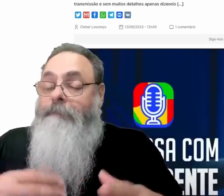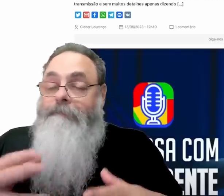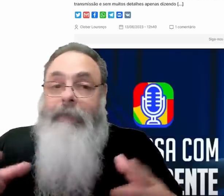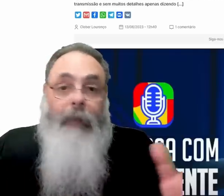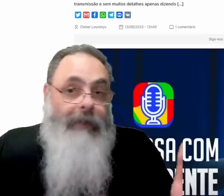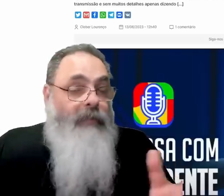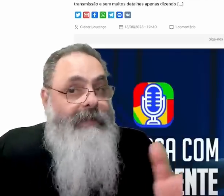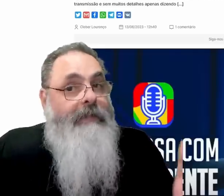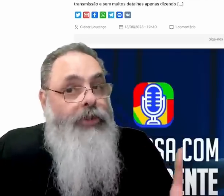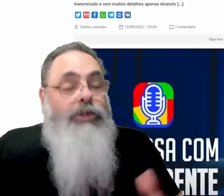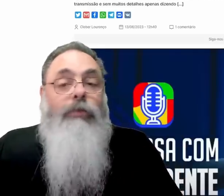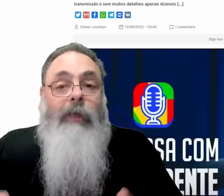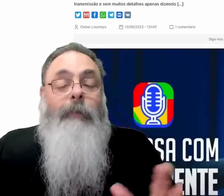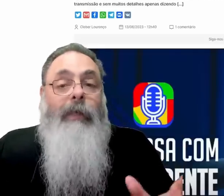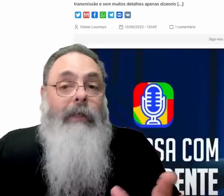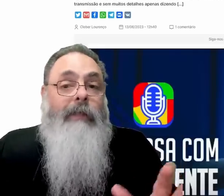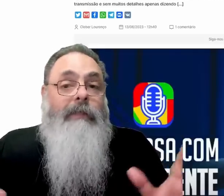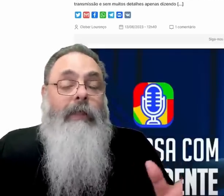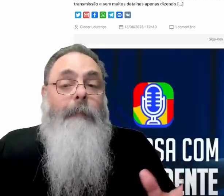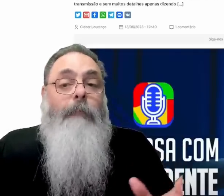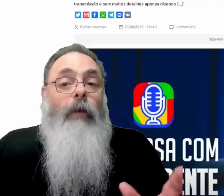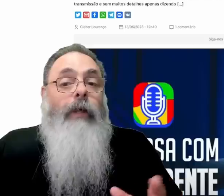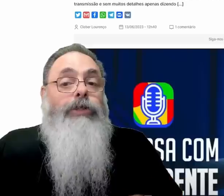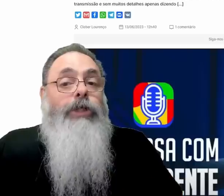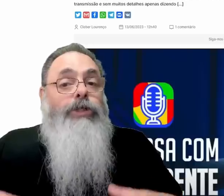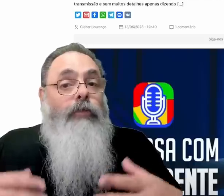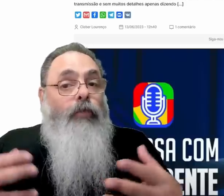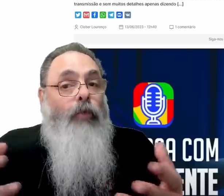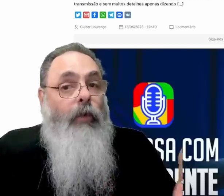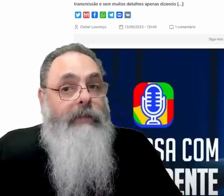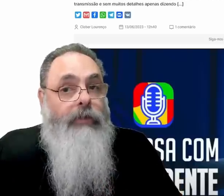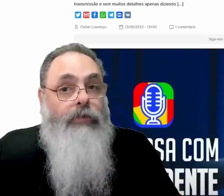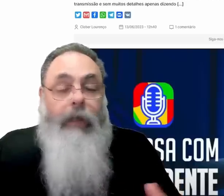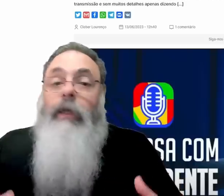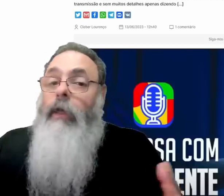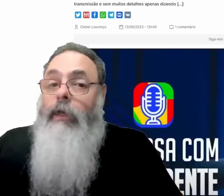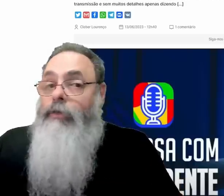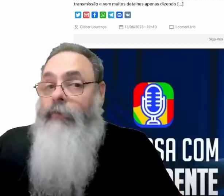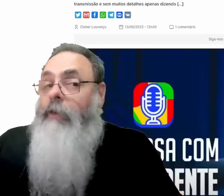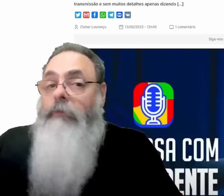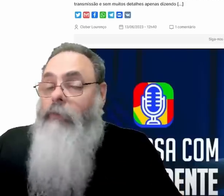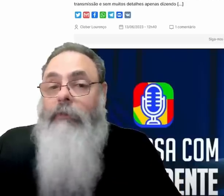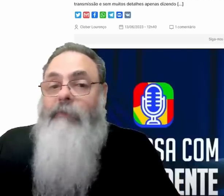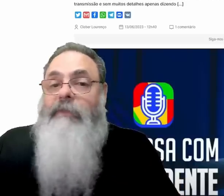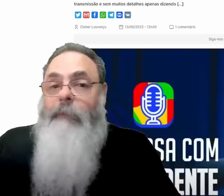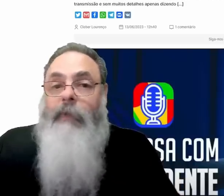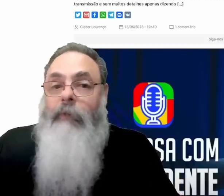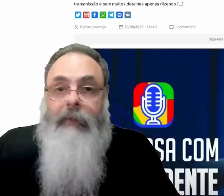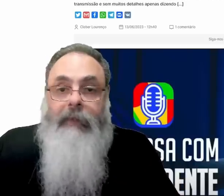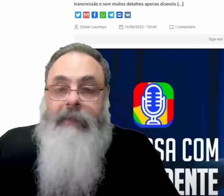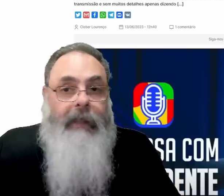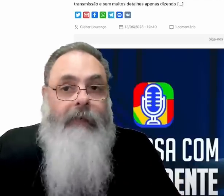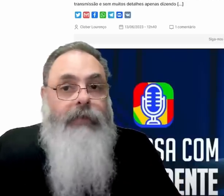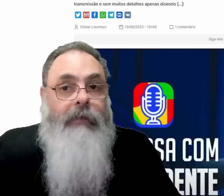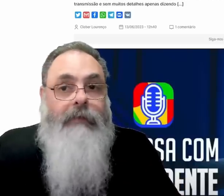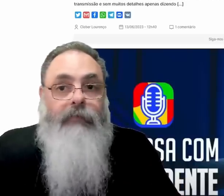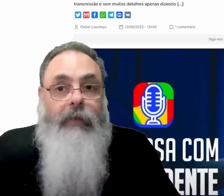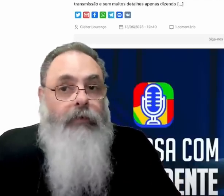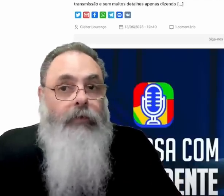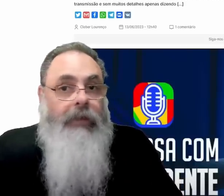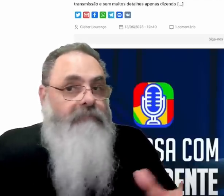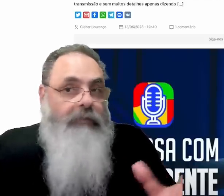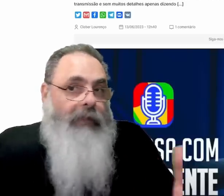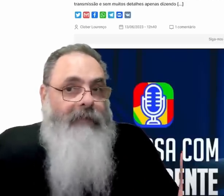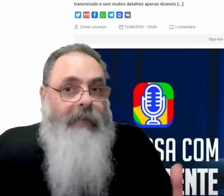realmente fazem sentido né A primeira delas é que pouca gente divulgou essa história de fato Eu não tava sabendo que ia ter essa Live de